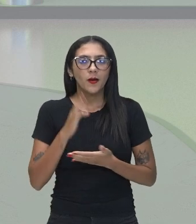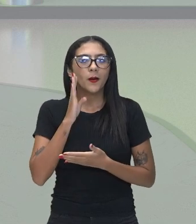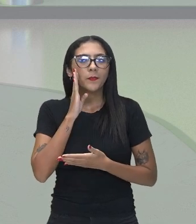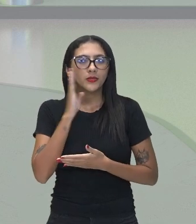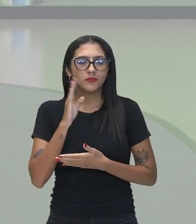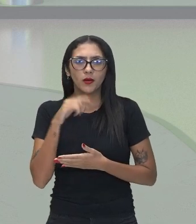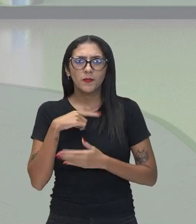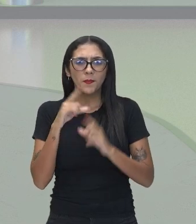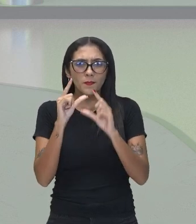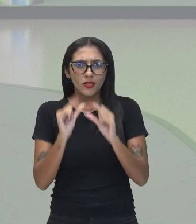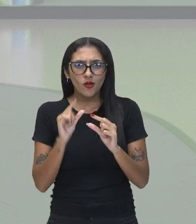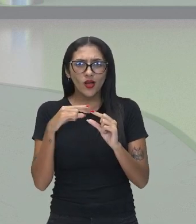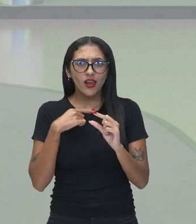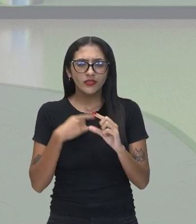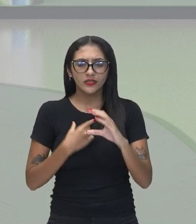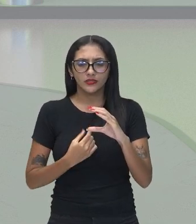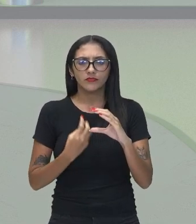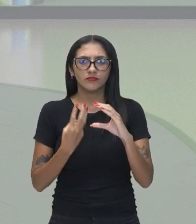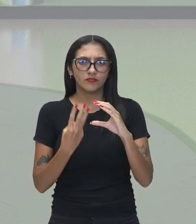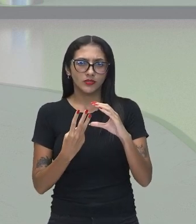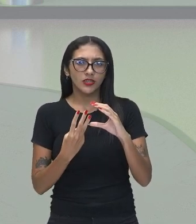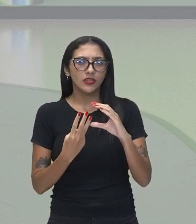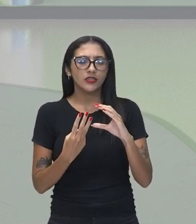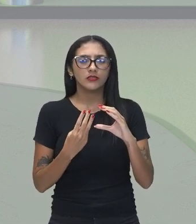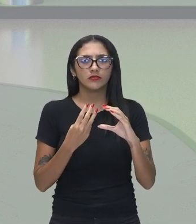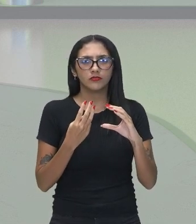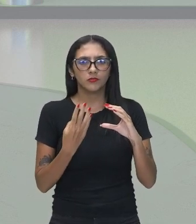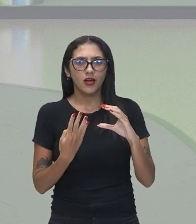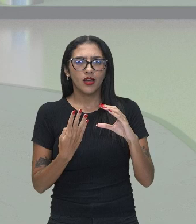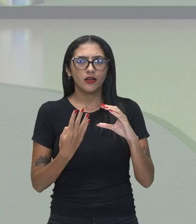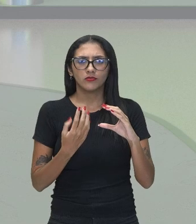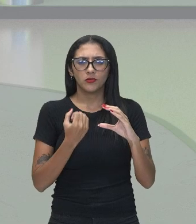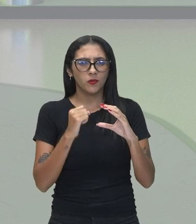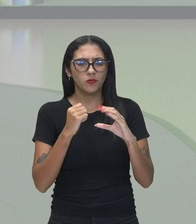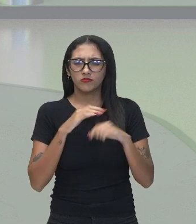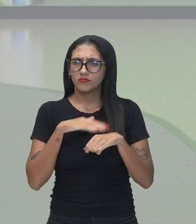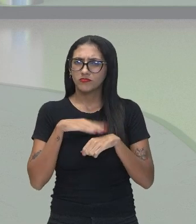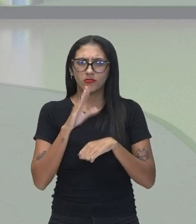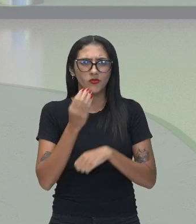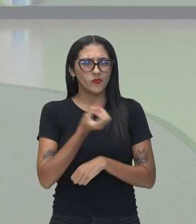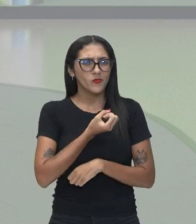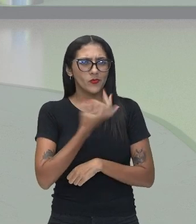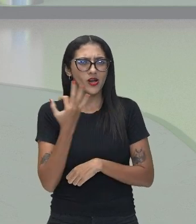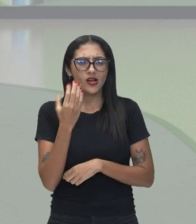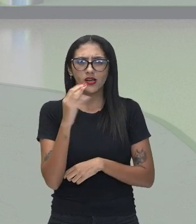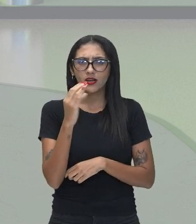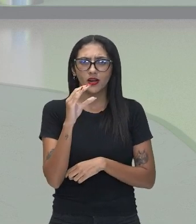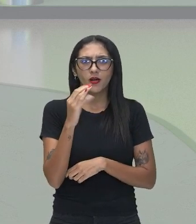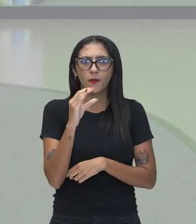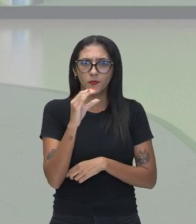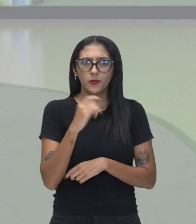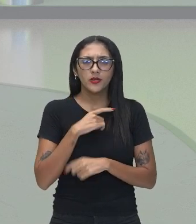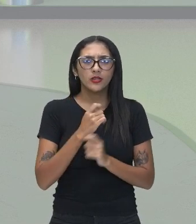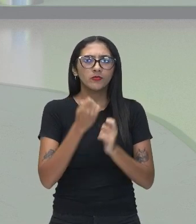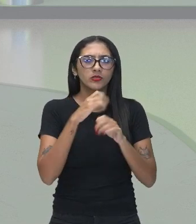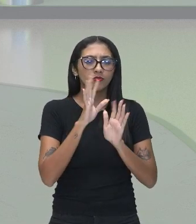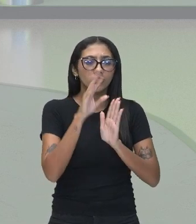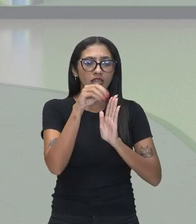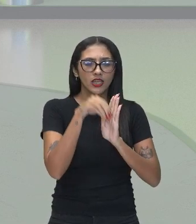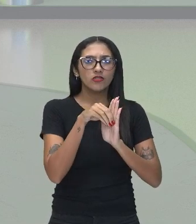3 carbonos. Podem ter 5, 4, 8, quantos carbonos forem conseguir fechar o